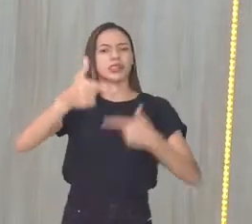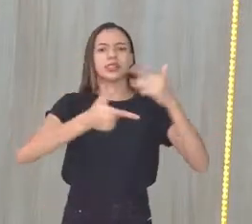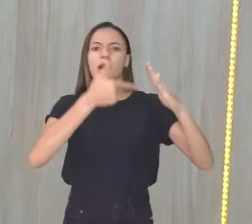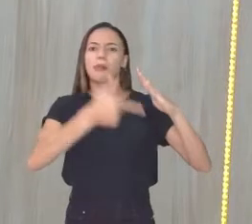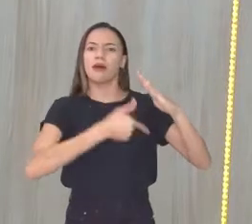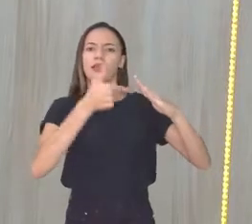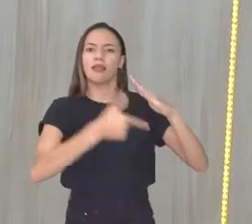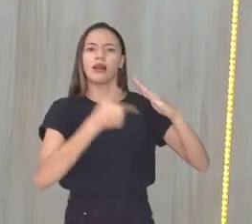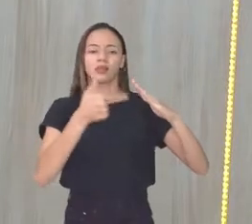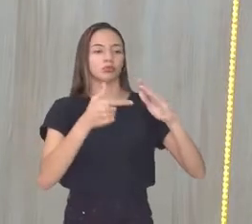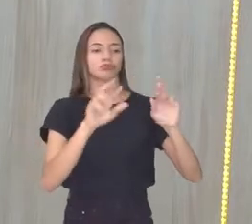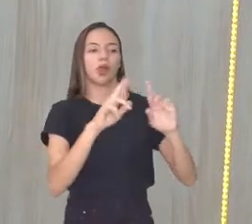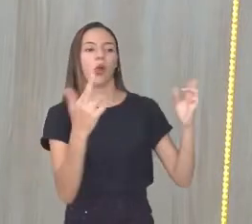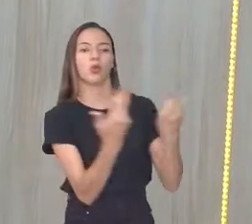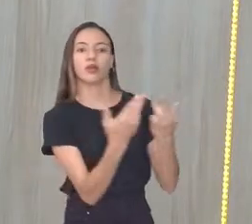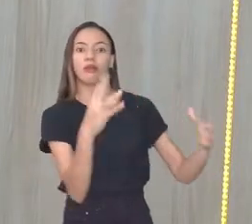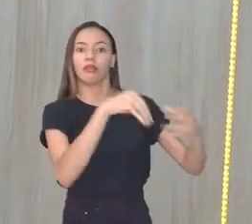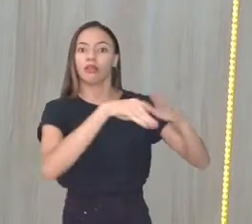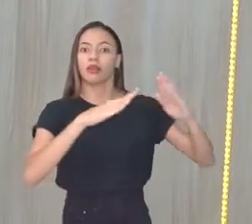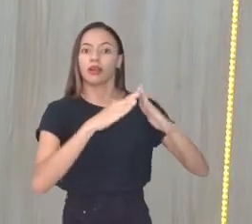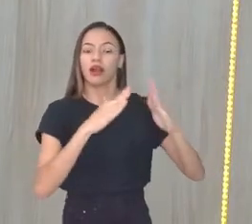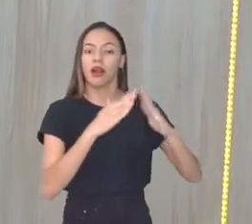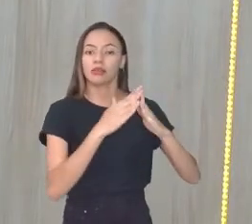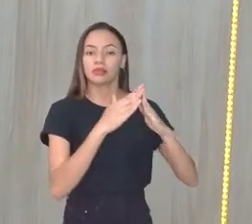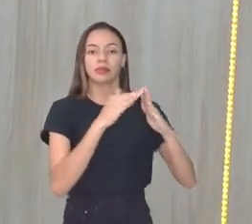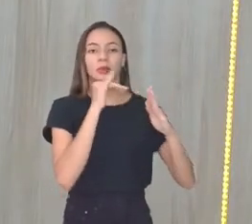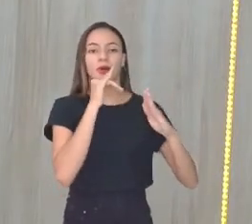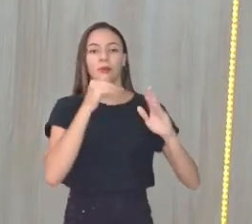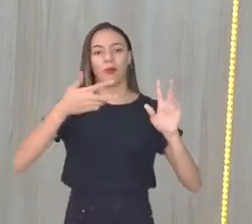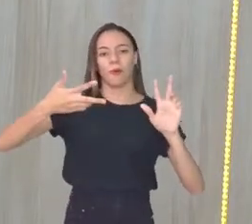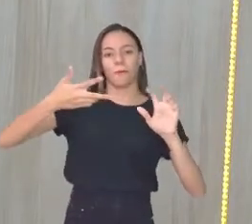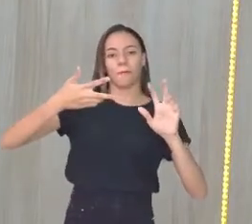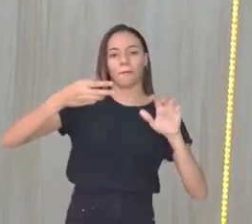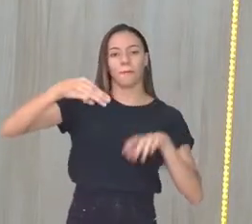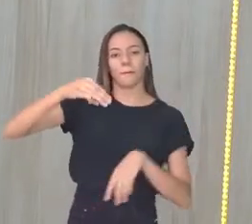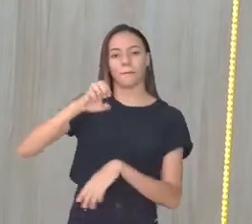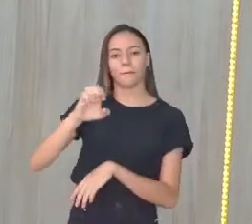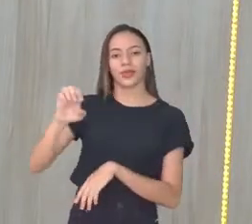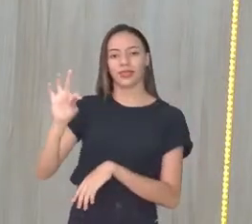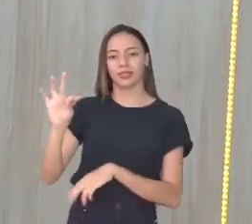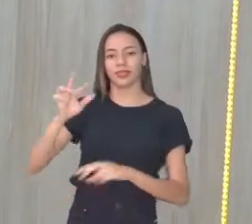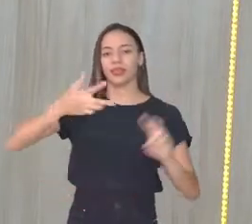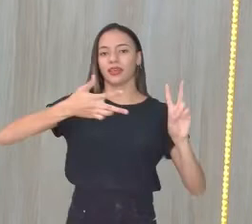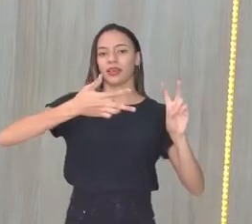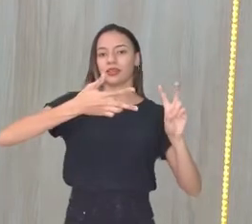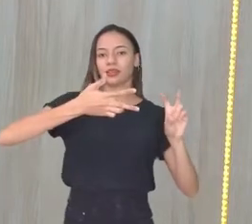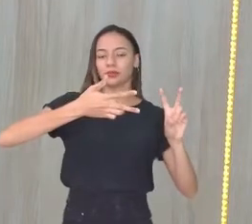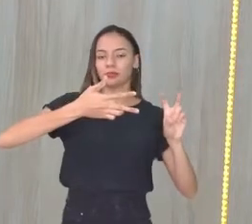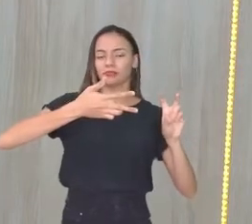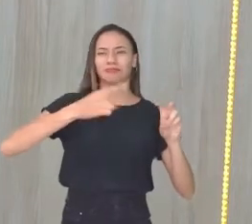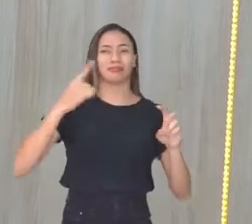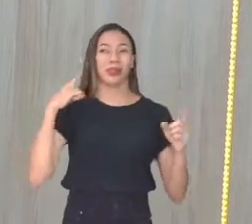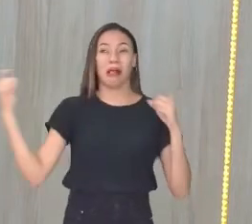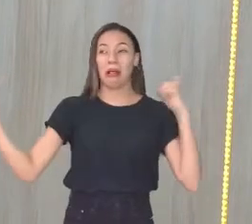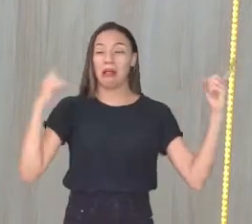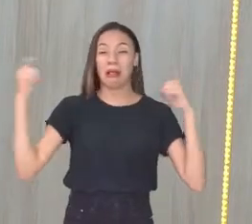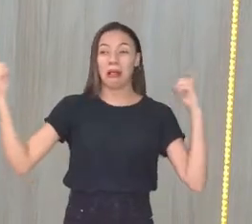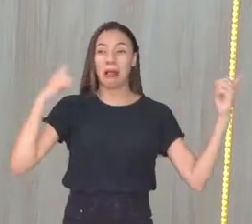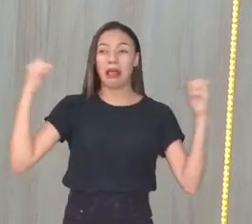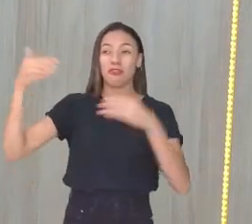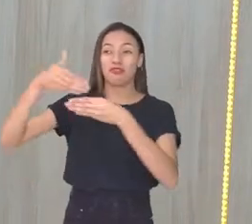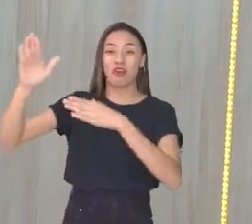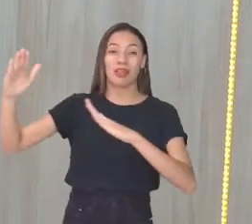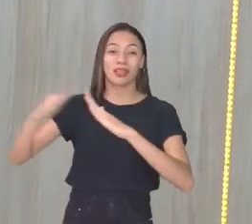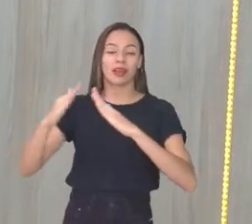né? Numa reunião, né? Via Google Meet, olha. E esse som todinho aí ambiente. Né?